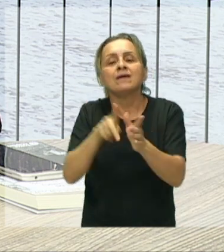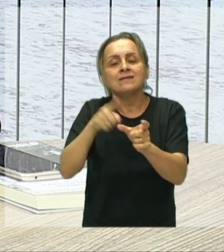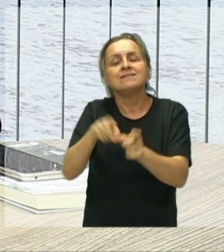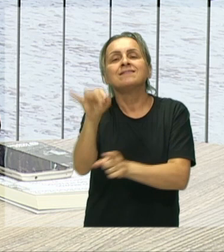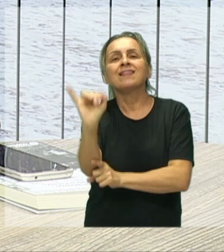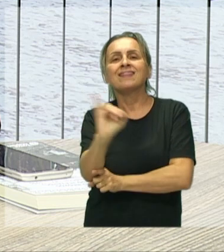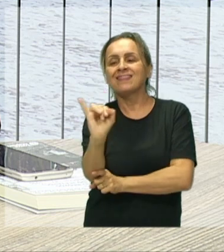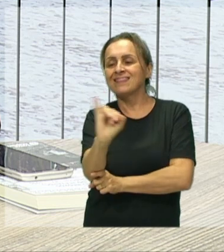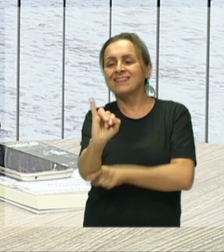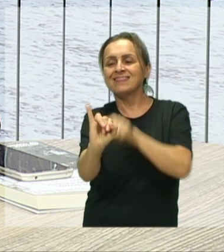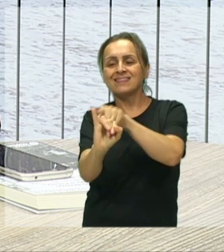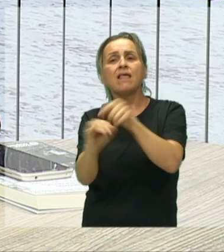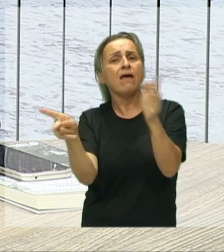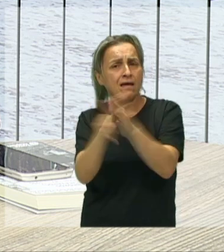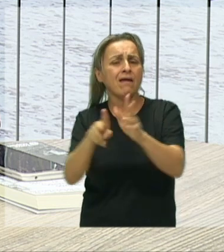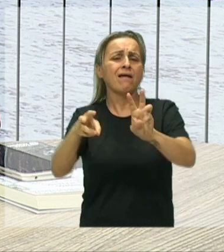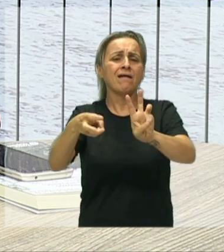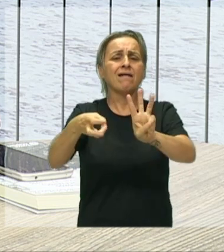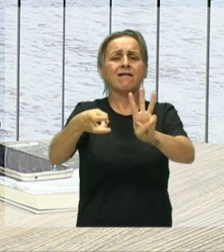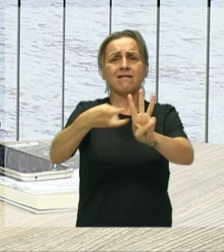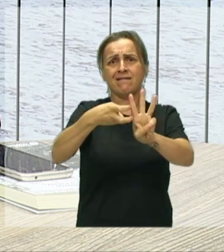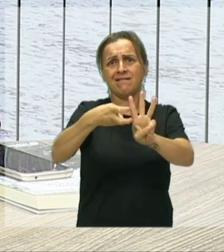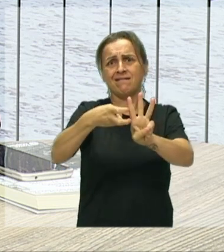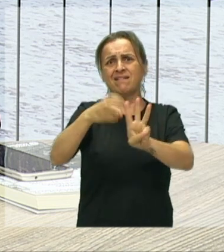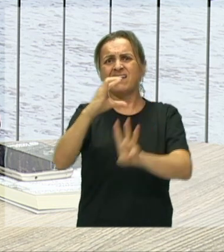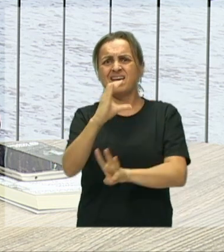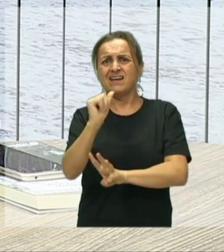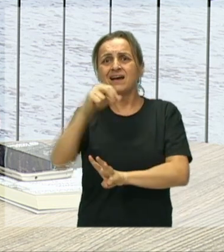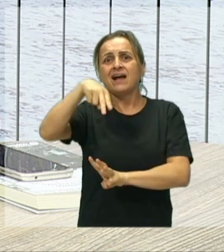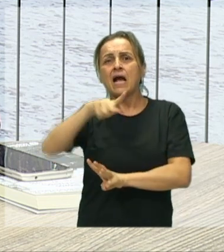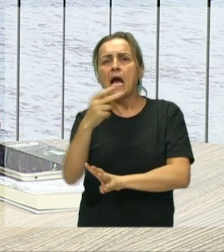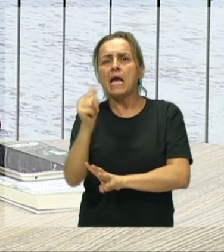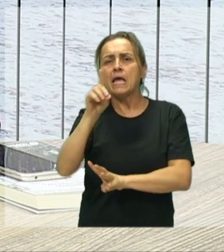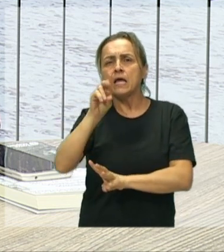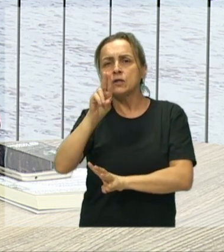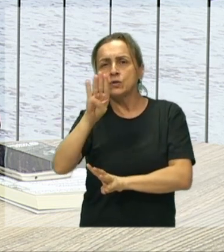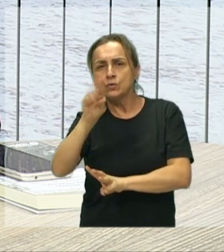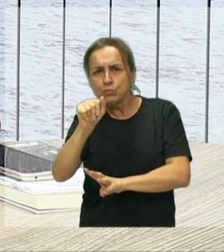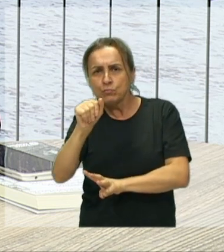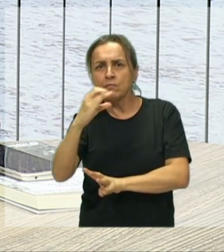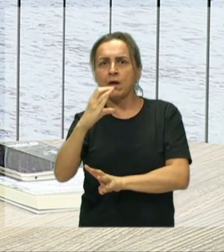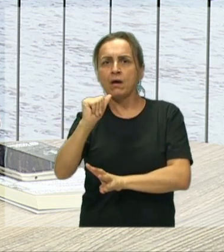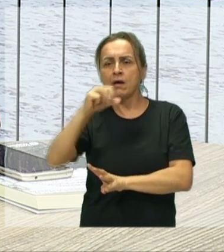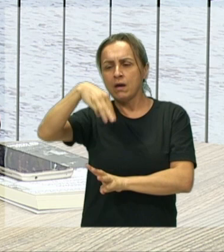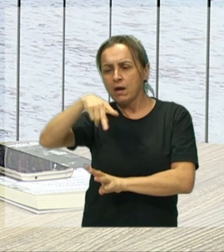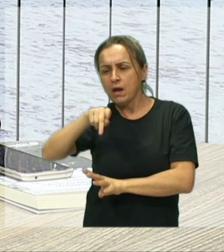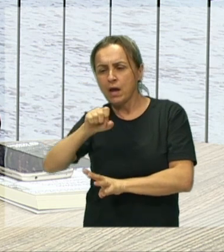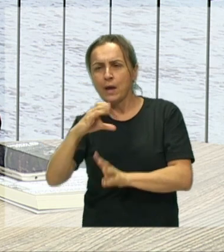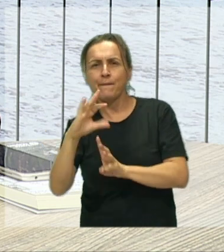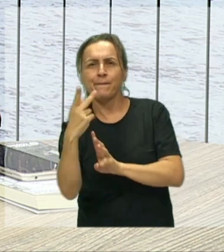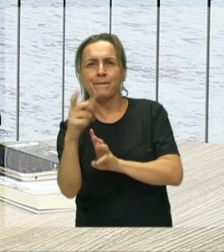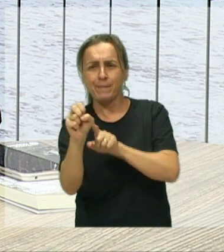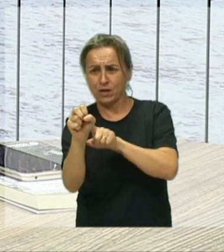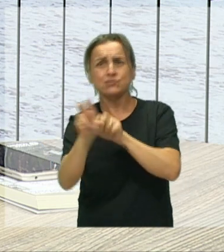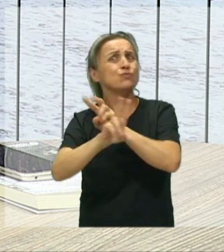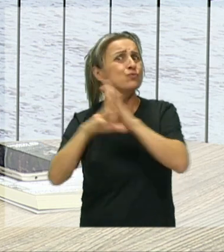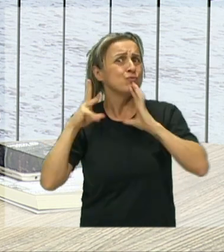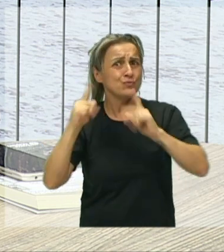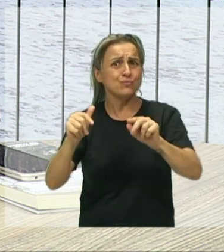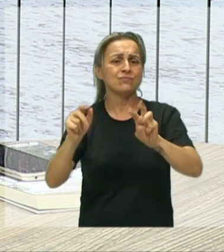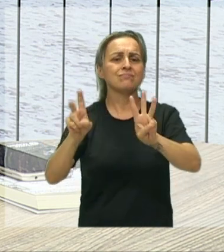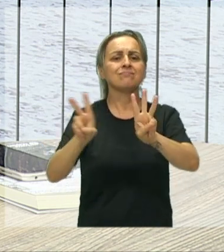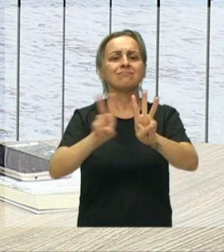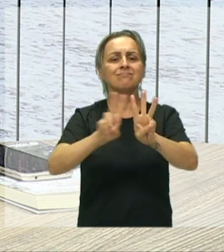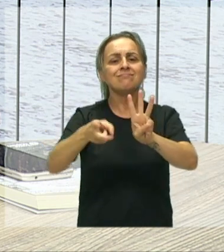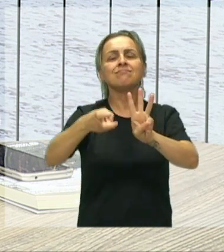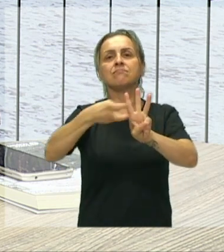Canhanduba, Campeche. Mas então, eu falando mais das nossas pesquisas, o professor Moacir da Costa, que é um professor